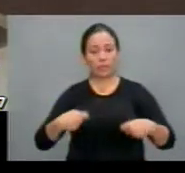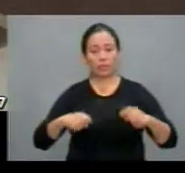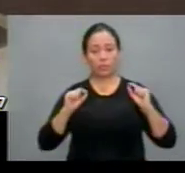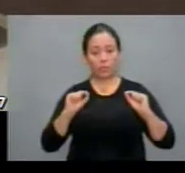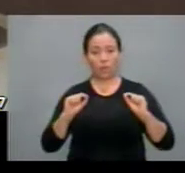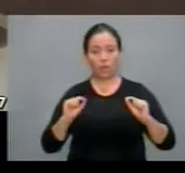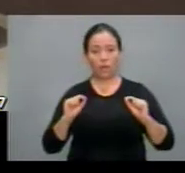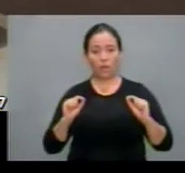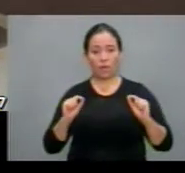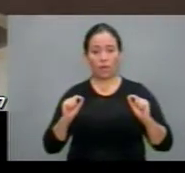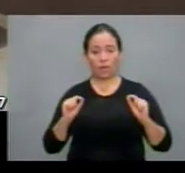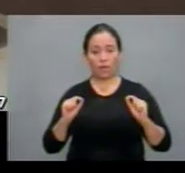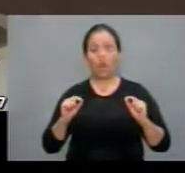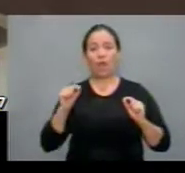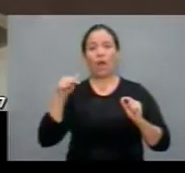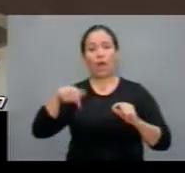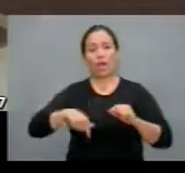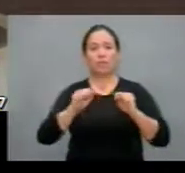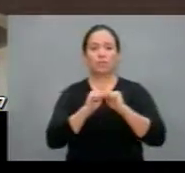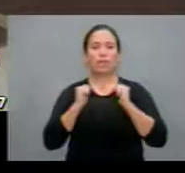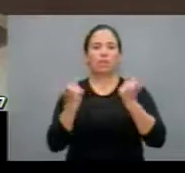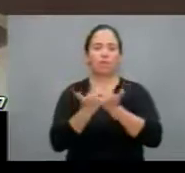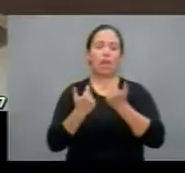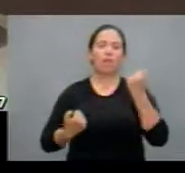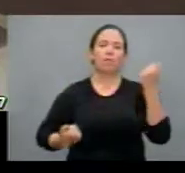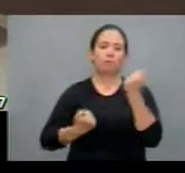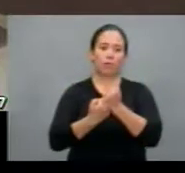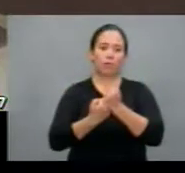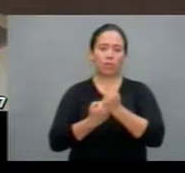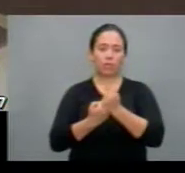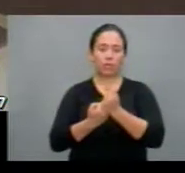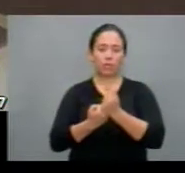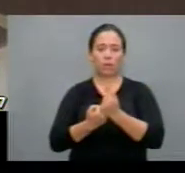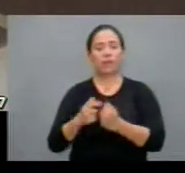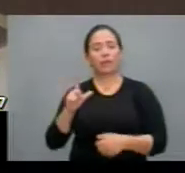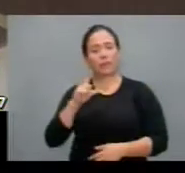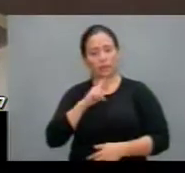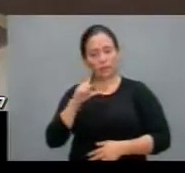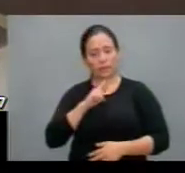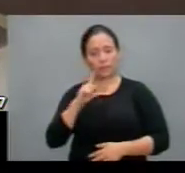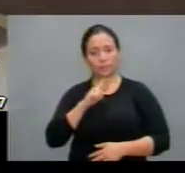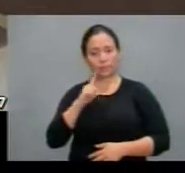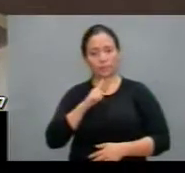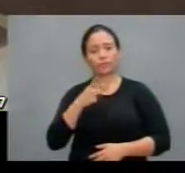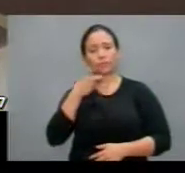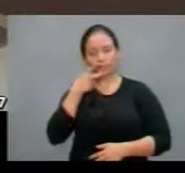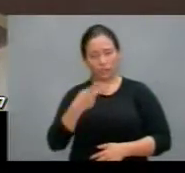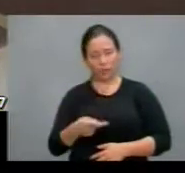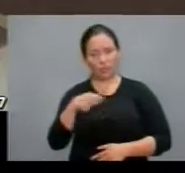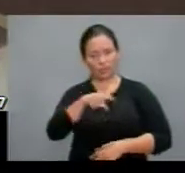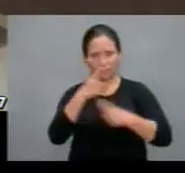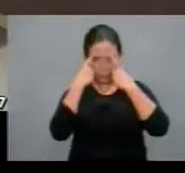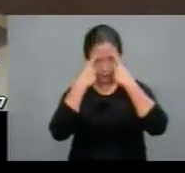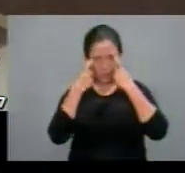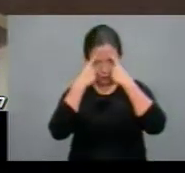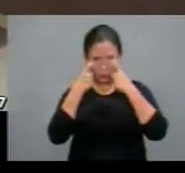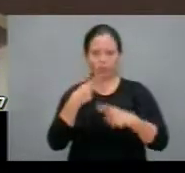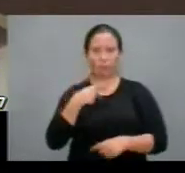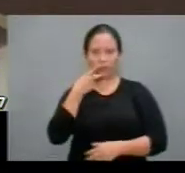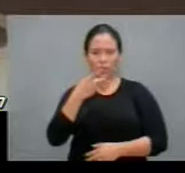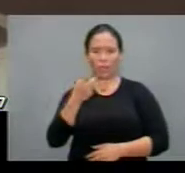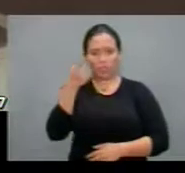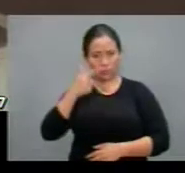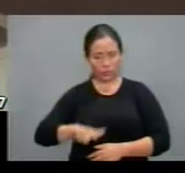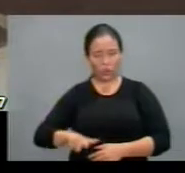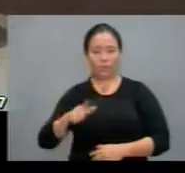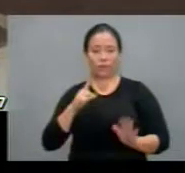ser acolhidos por esta casa. Portanto, nós aqui estamos, ao mesmo tempo que nós denunciamos essa violência, eu vou repetir,